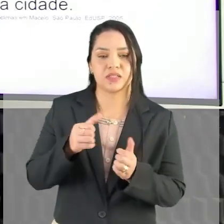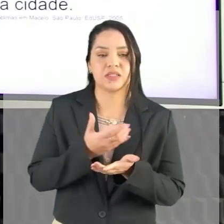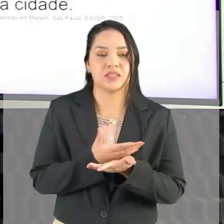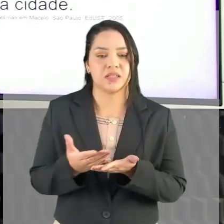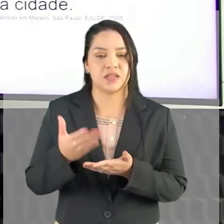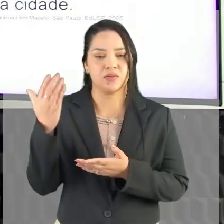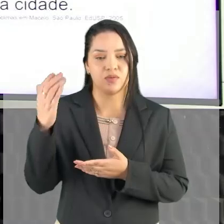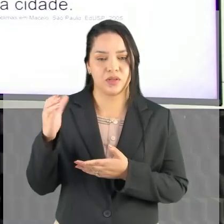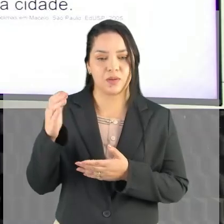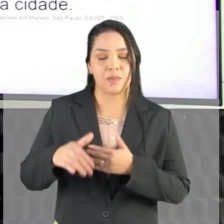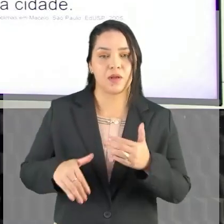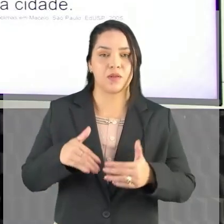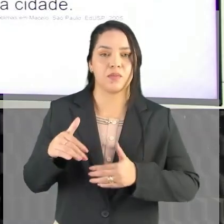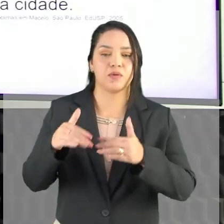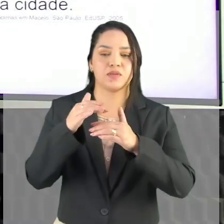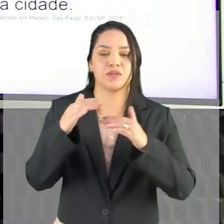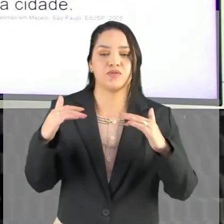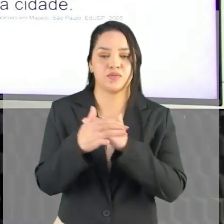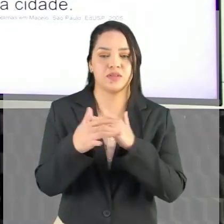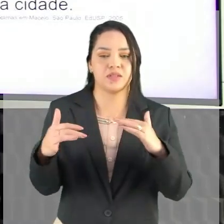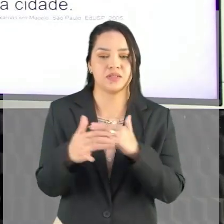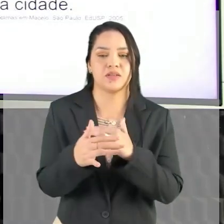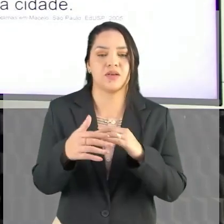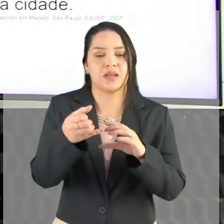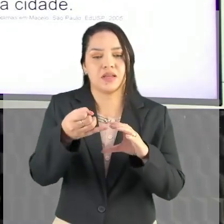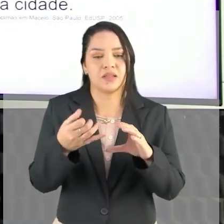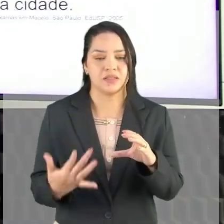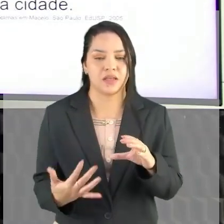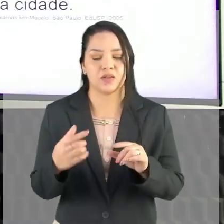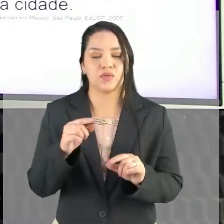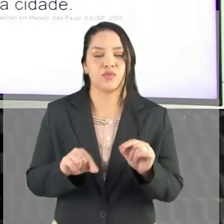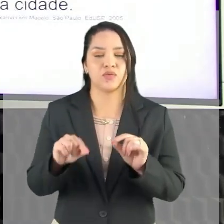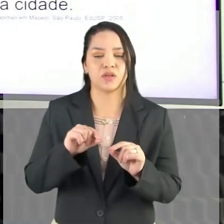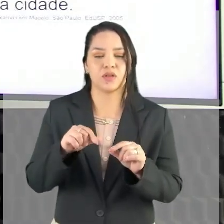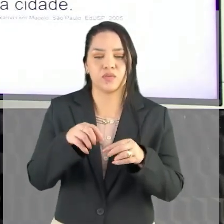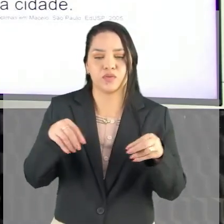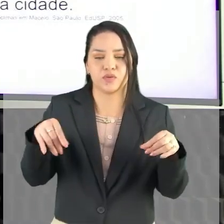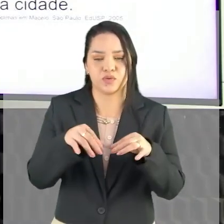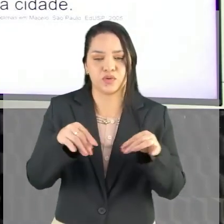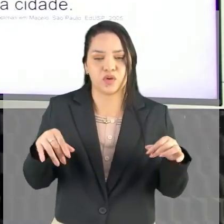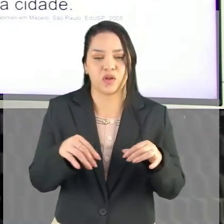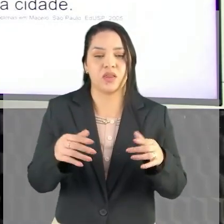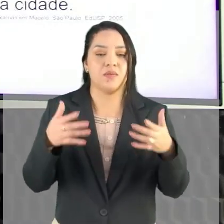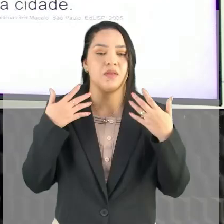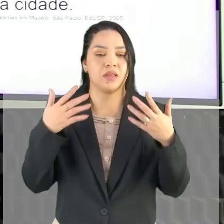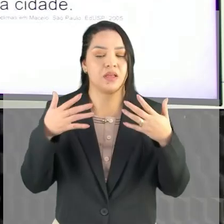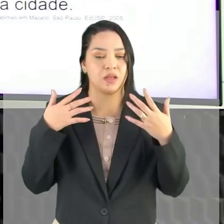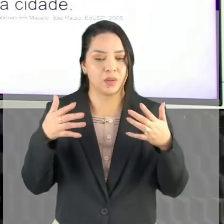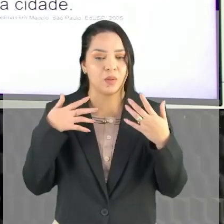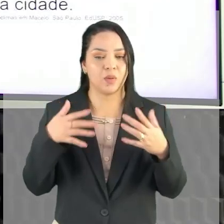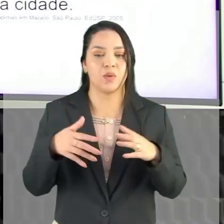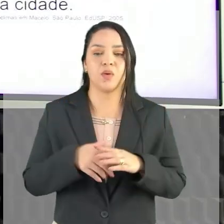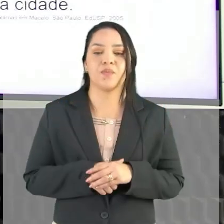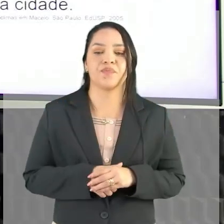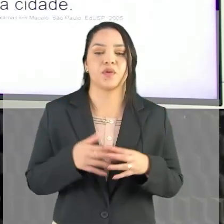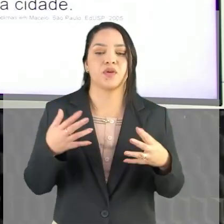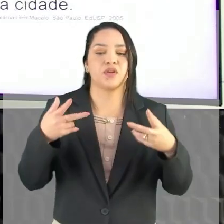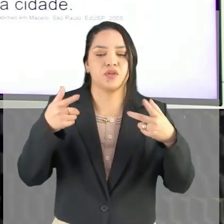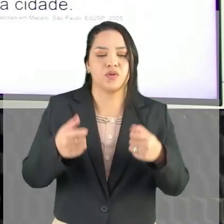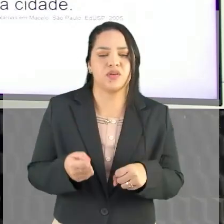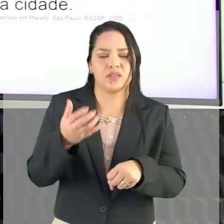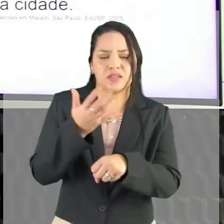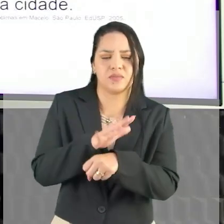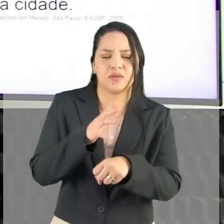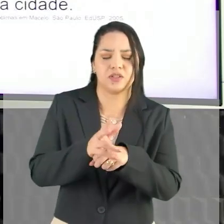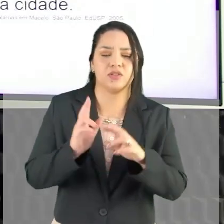condições iniciais do clima pelo processo de urbanização, caracterizado pela modificação do solo e pelo calor antropogênico,